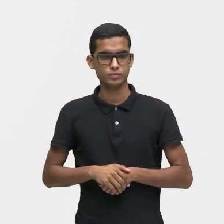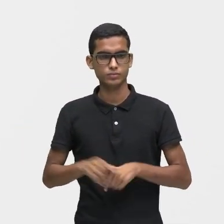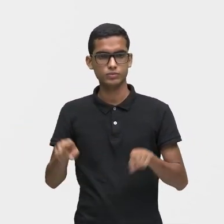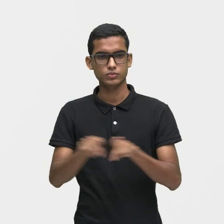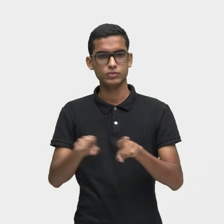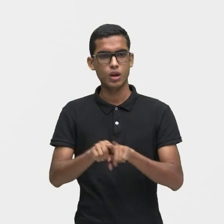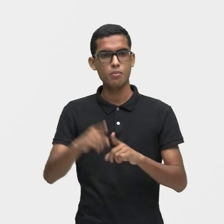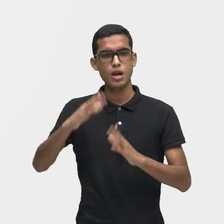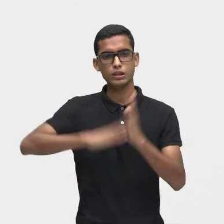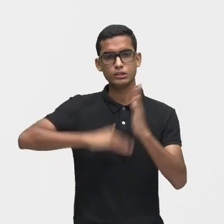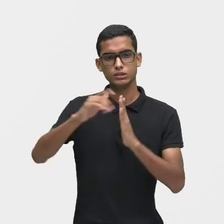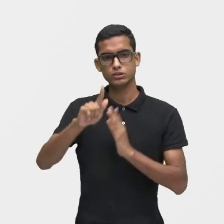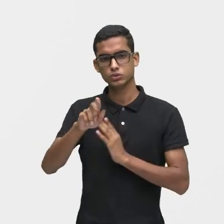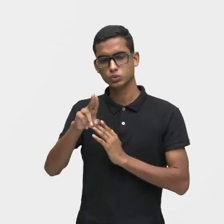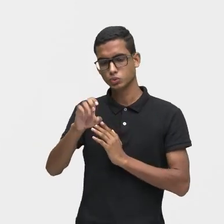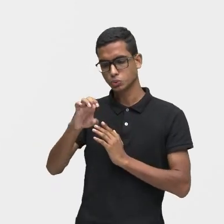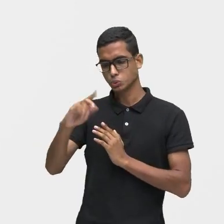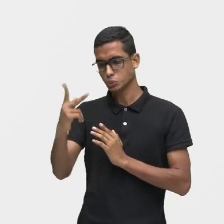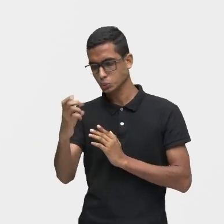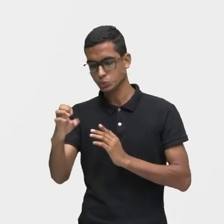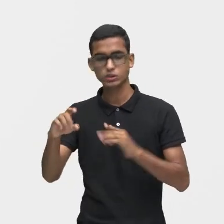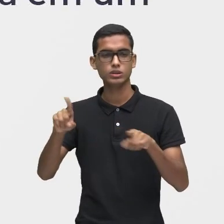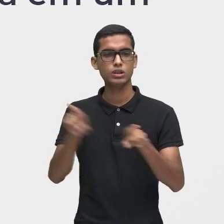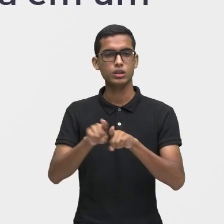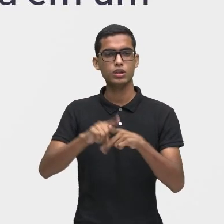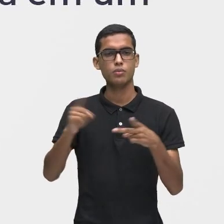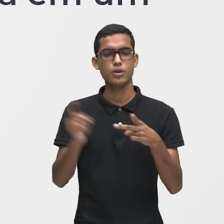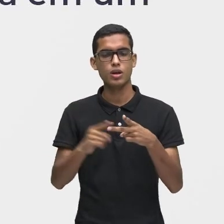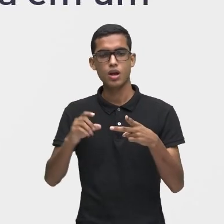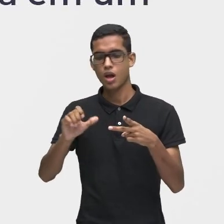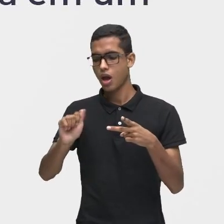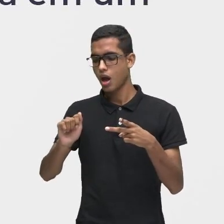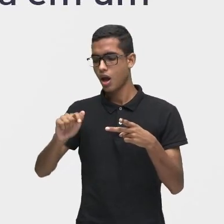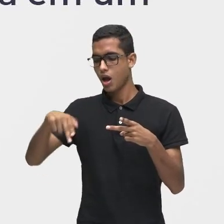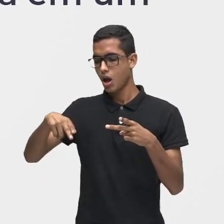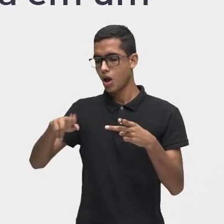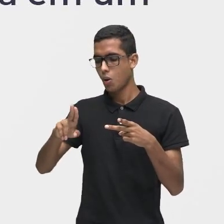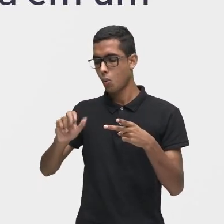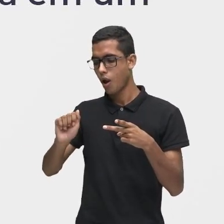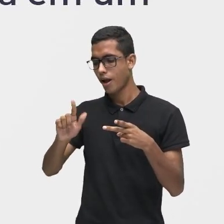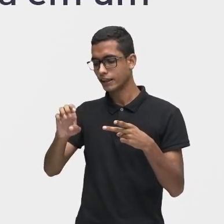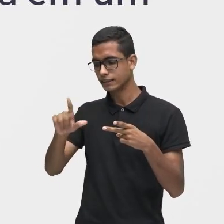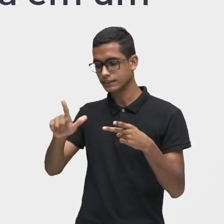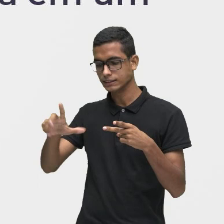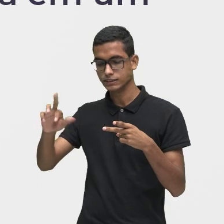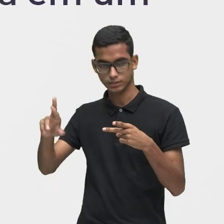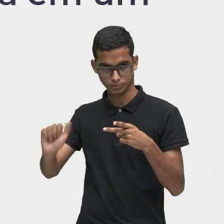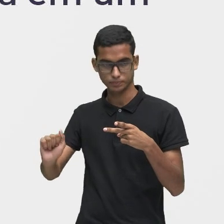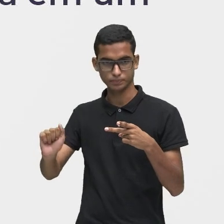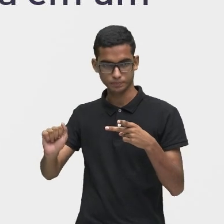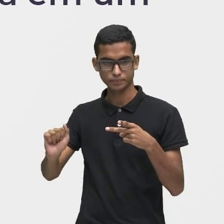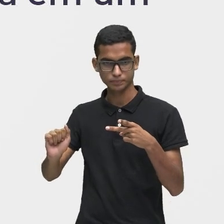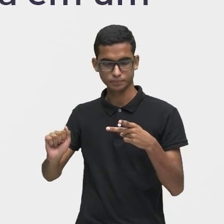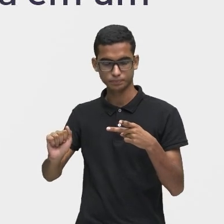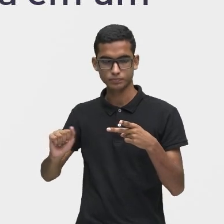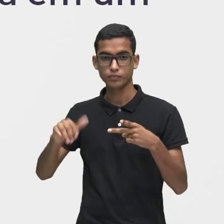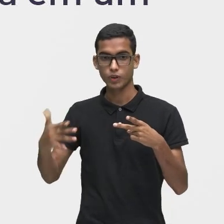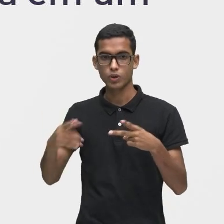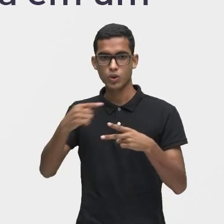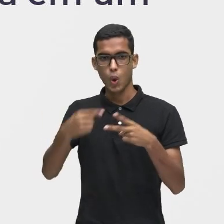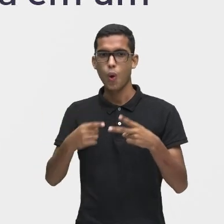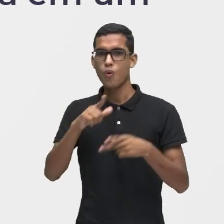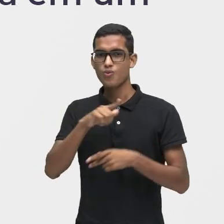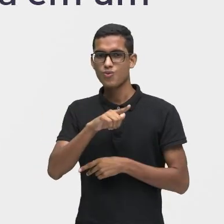guache e tinta aquarela. Então, nessa 4ª questão, você vai perceber, por exemplo, esse desenho é pessoal,